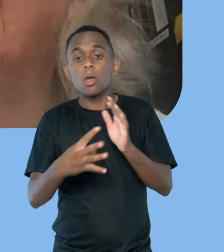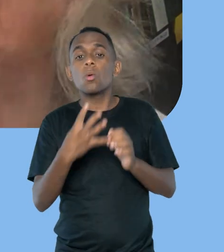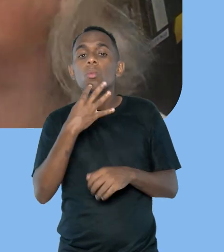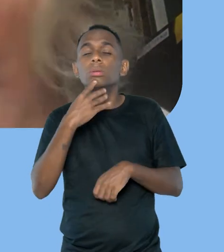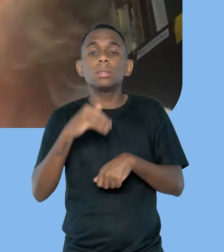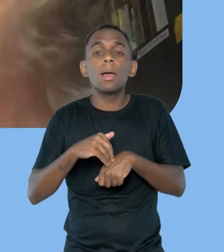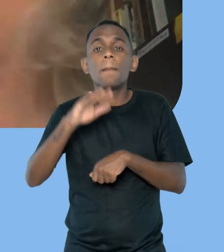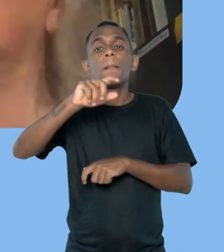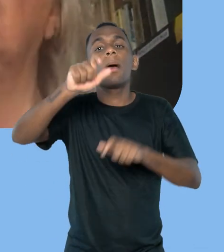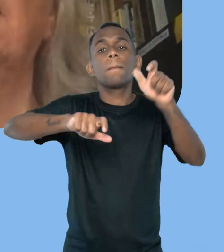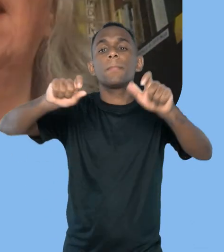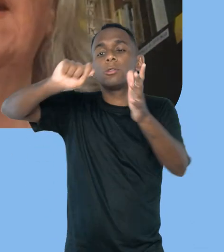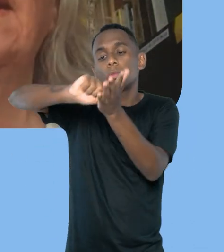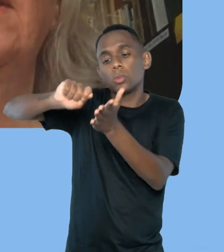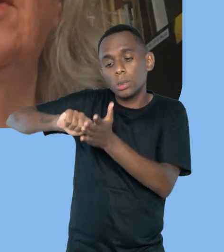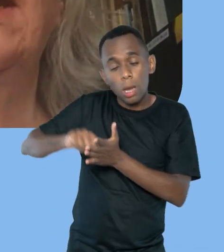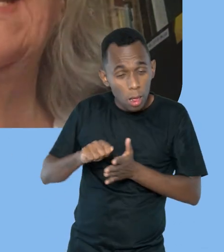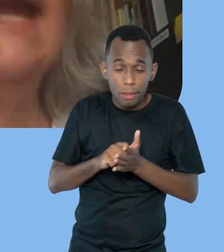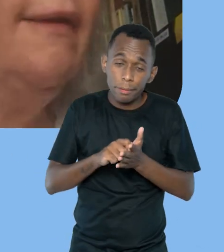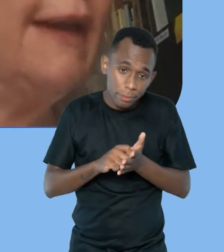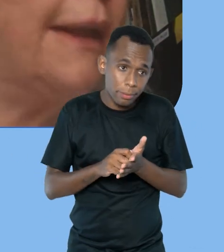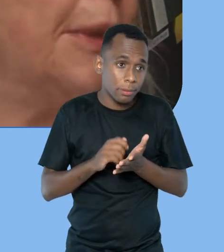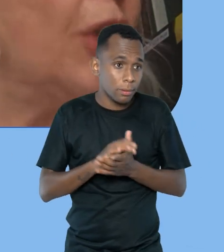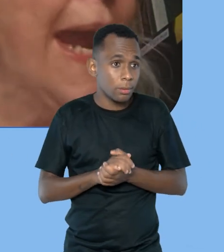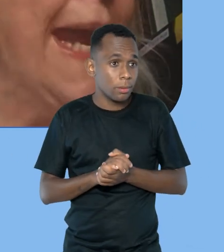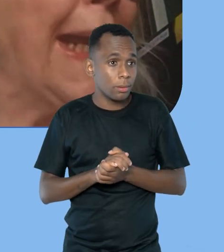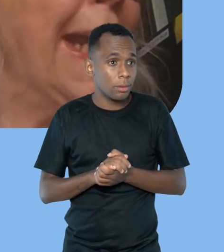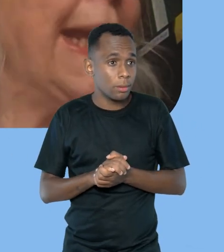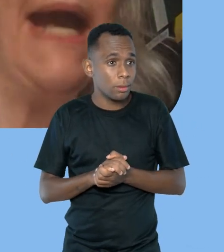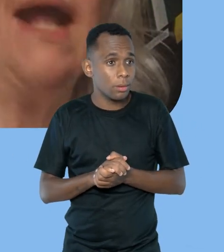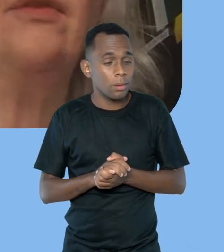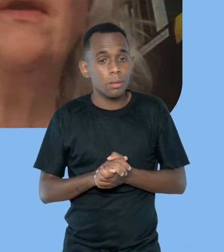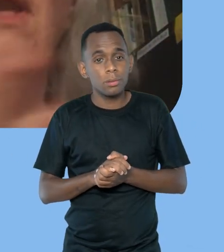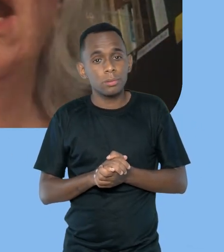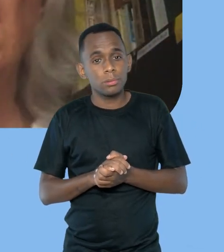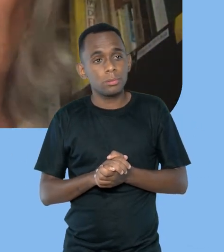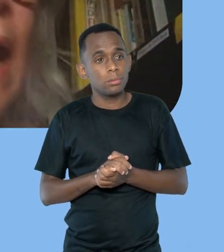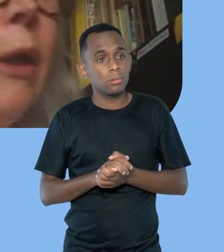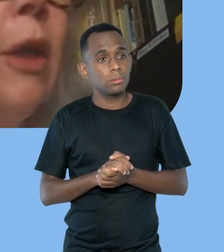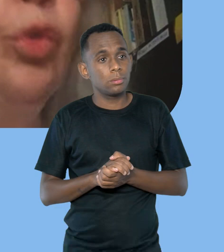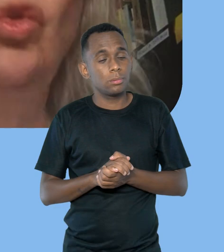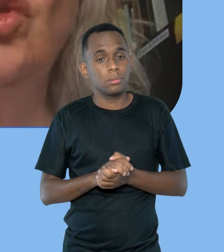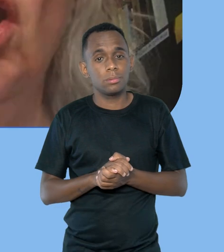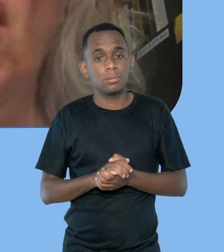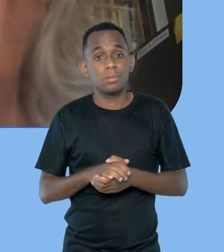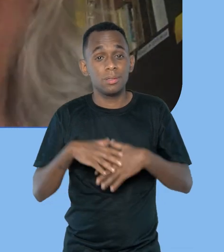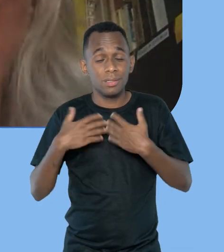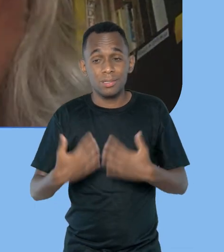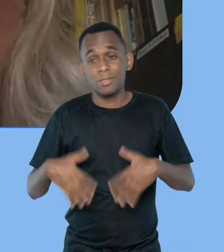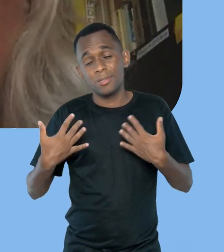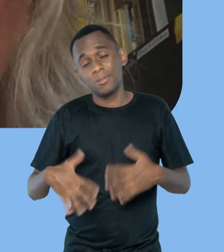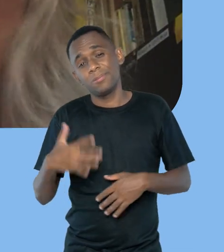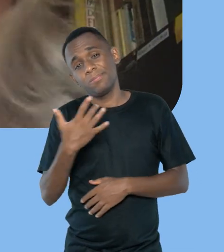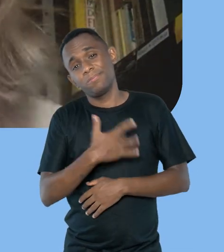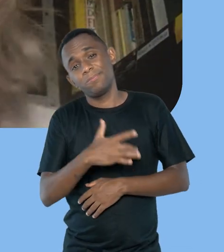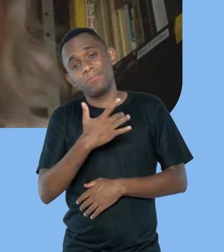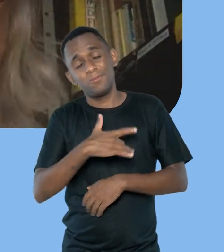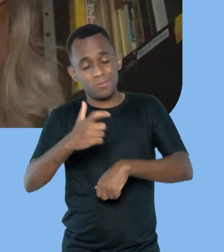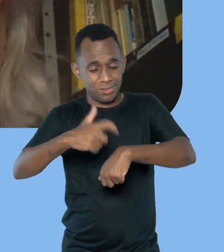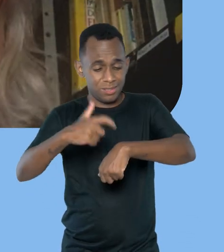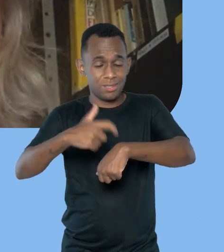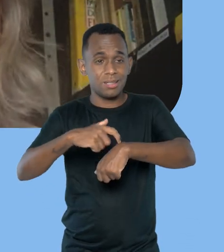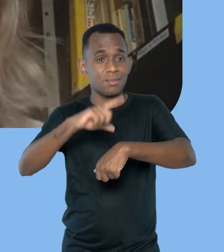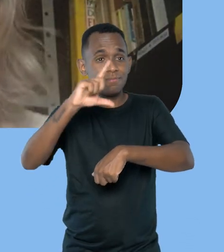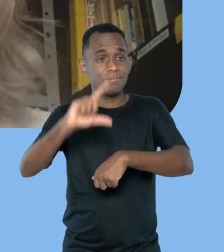né? Mergulhar Conhecer melhor esses autores, né? Exatamente. Ó, Graça, nosso tempo está acabando aqui, viu? Que dor! O